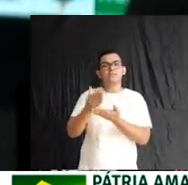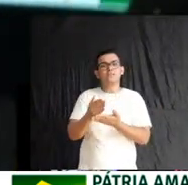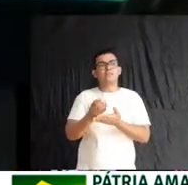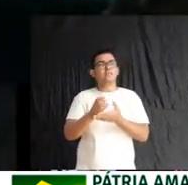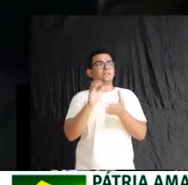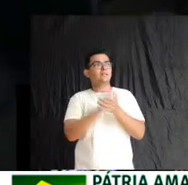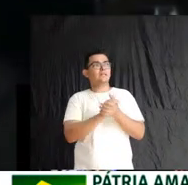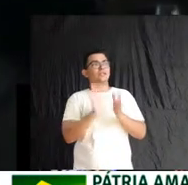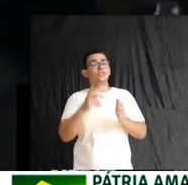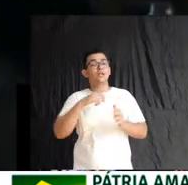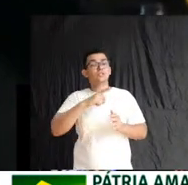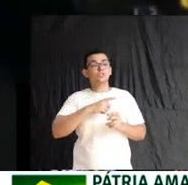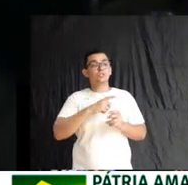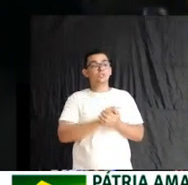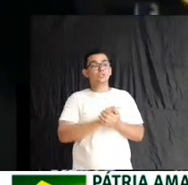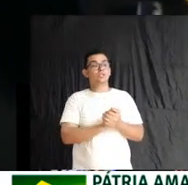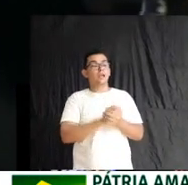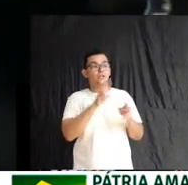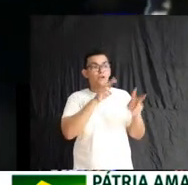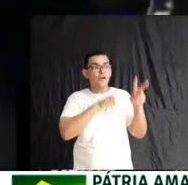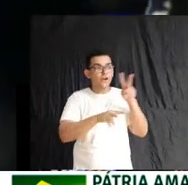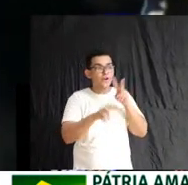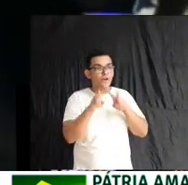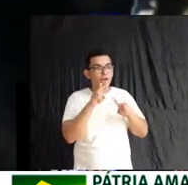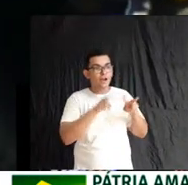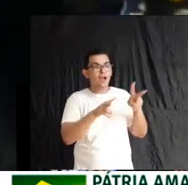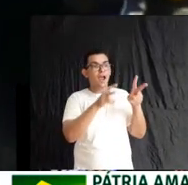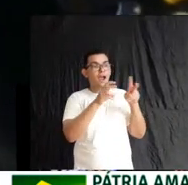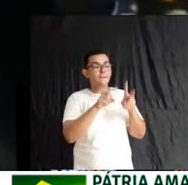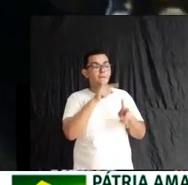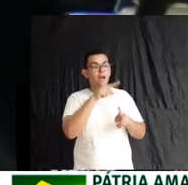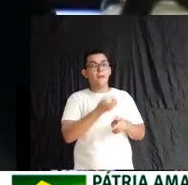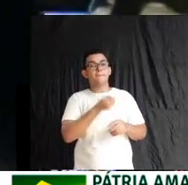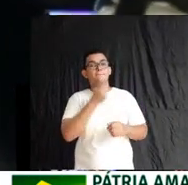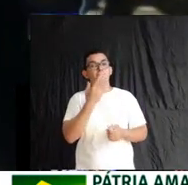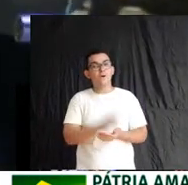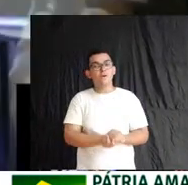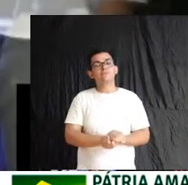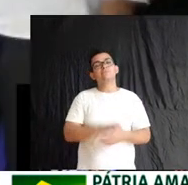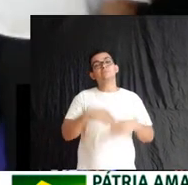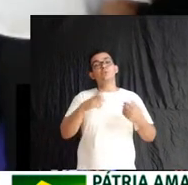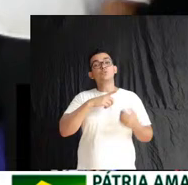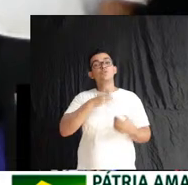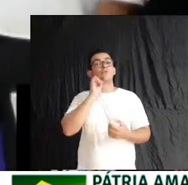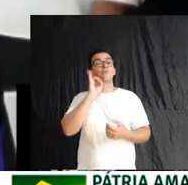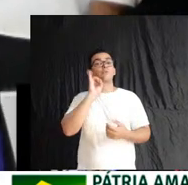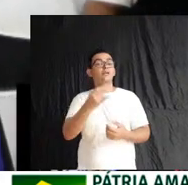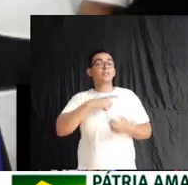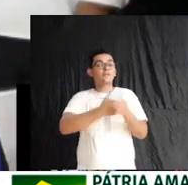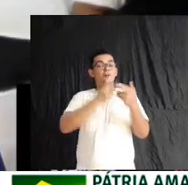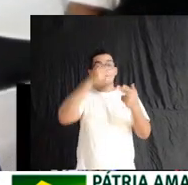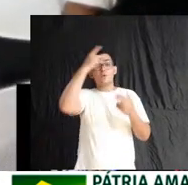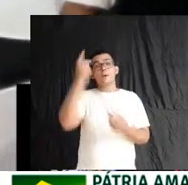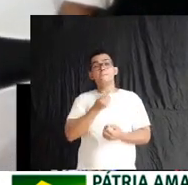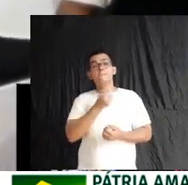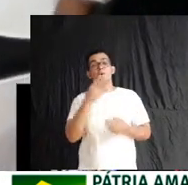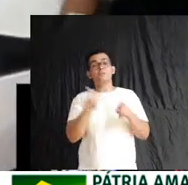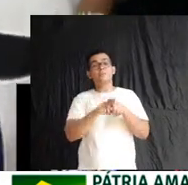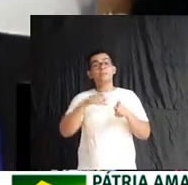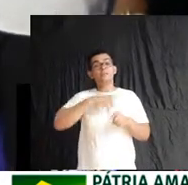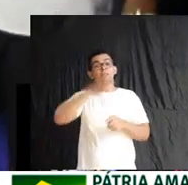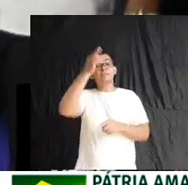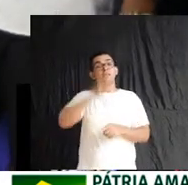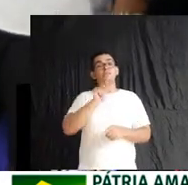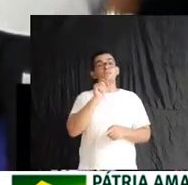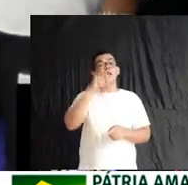admiração por ele como músico. Graças a Deus, eu sou uma pessoa abençoada que tive a oportunidade de trabalhar com bons músicos. E isso, com toda certeza, fez